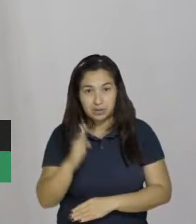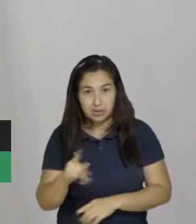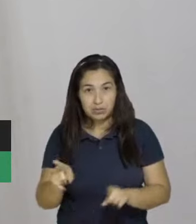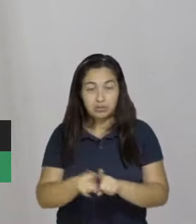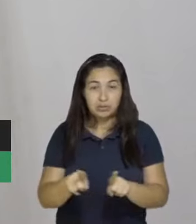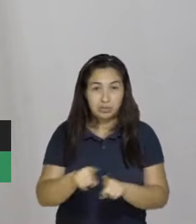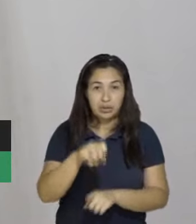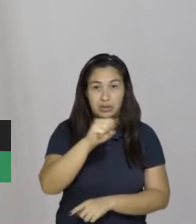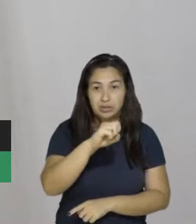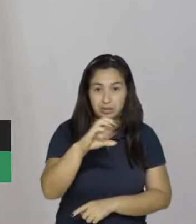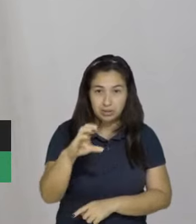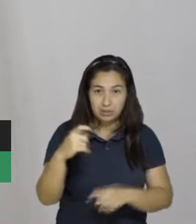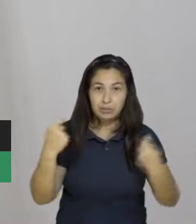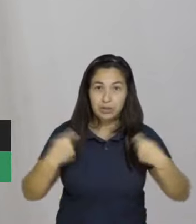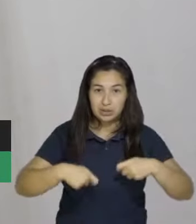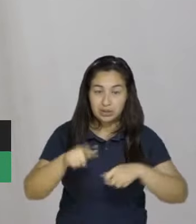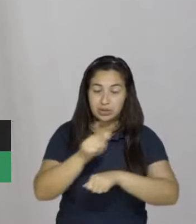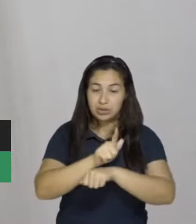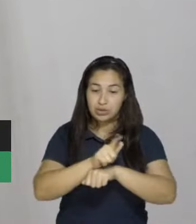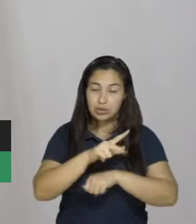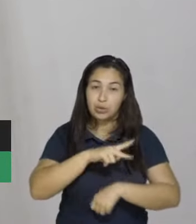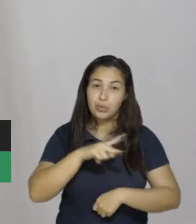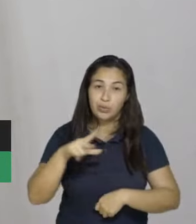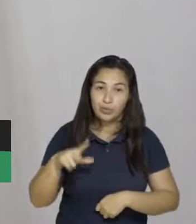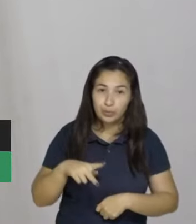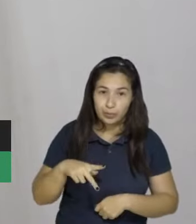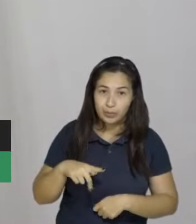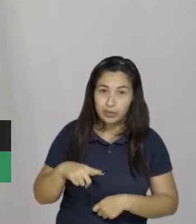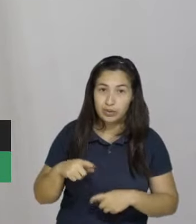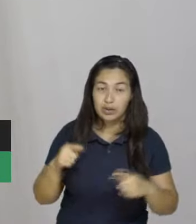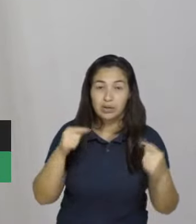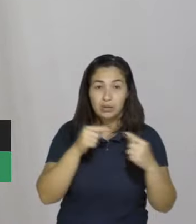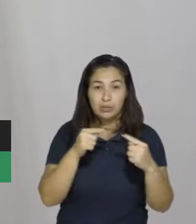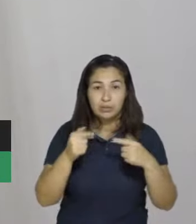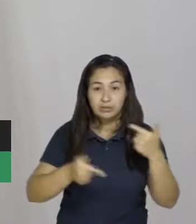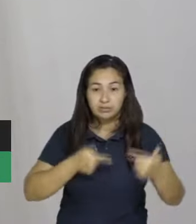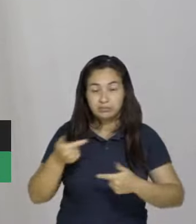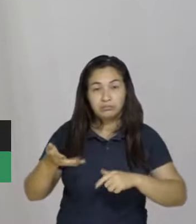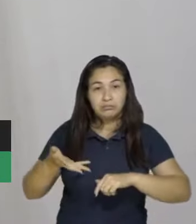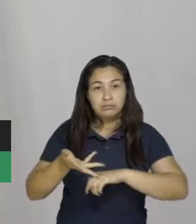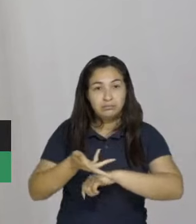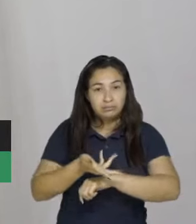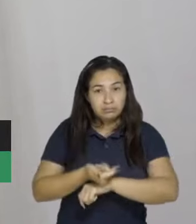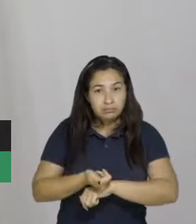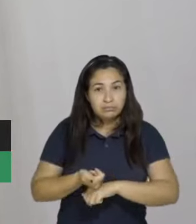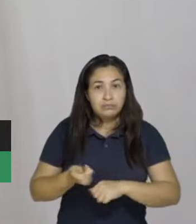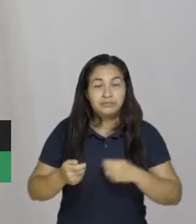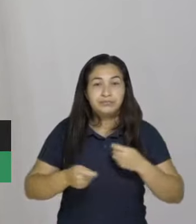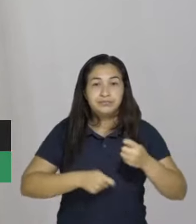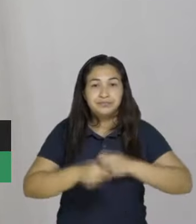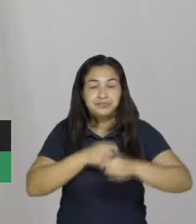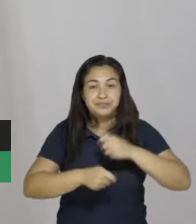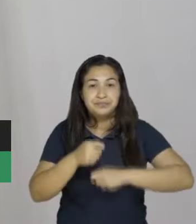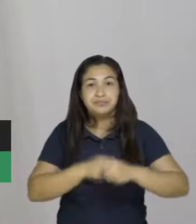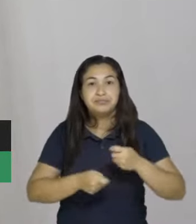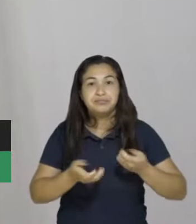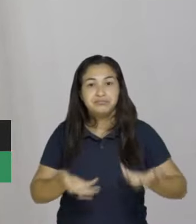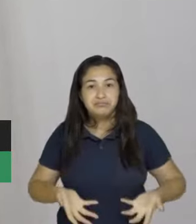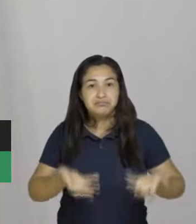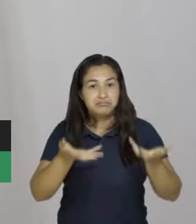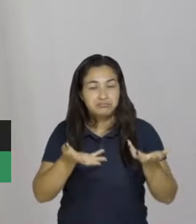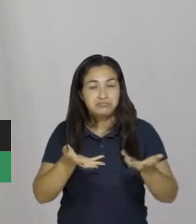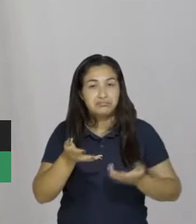pública para ter serviços de qualidade e para a economia seguir crescendo. O meu chamado hoje aqui